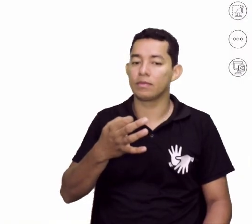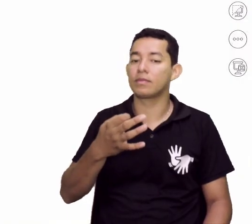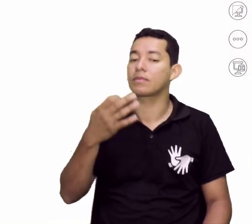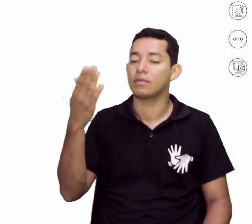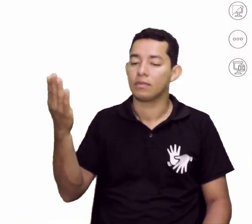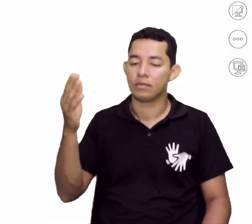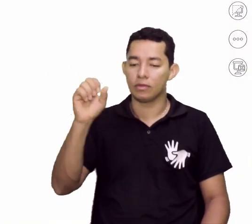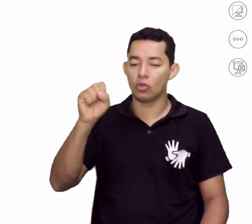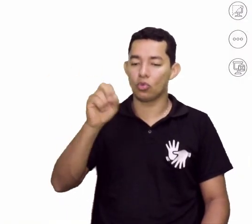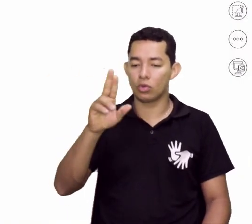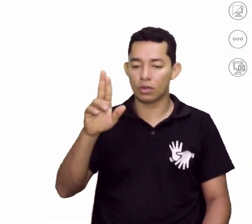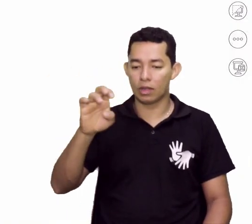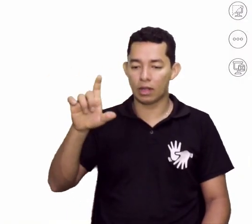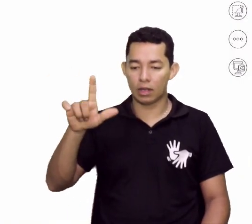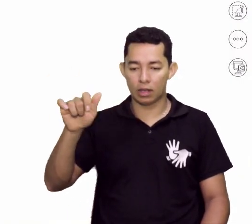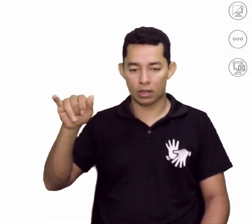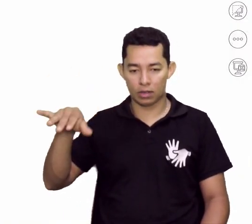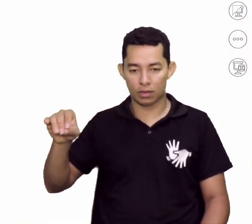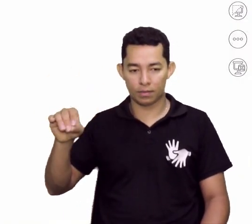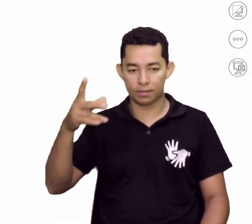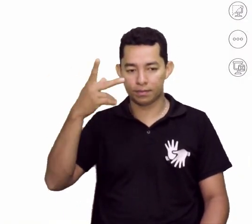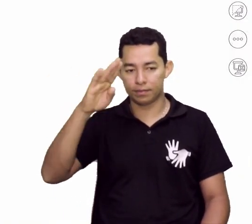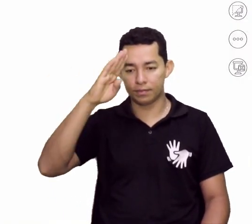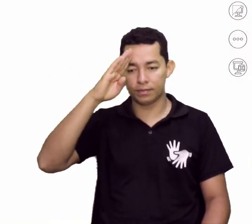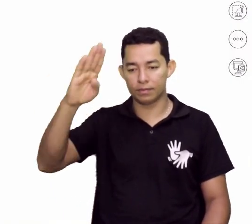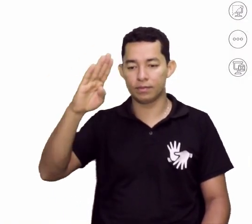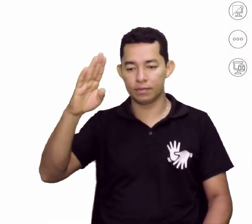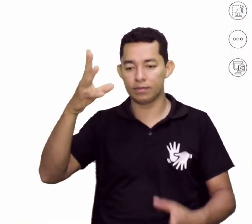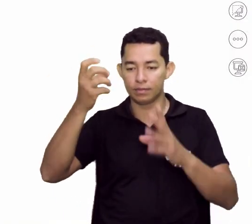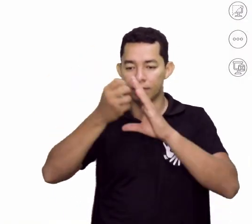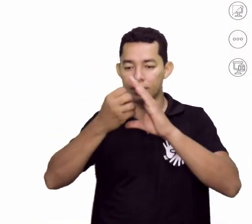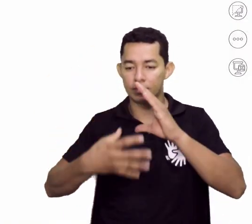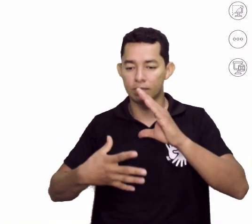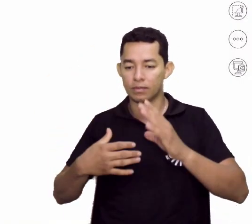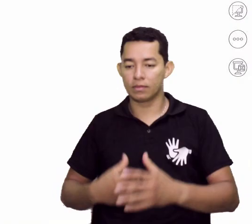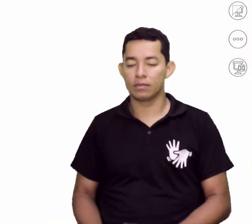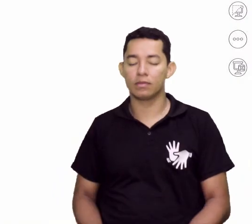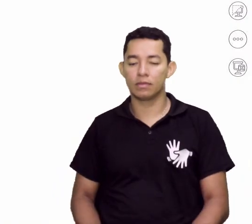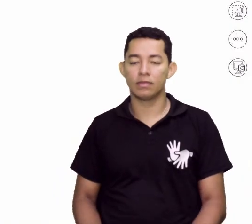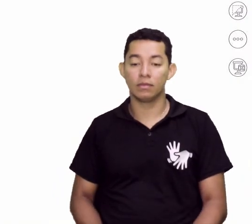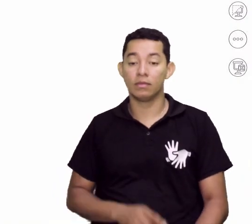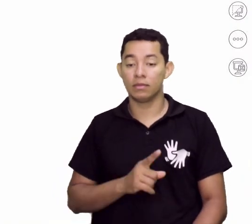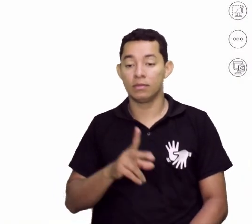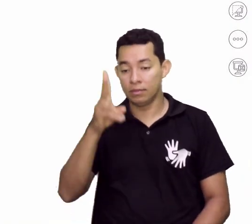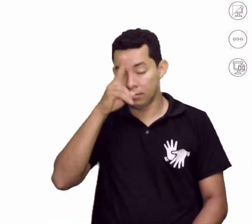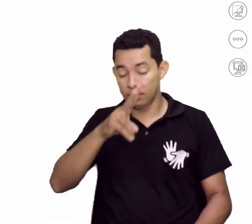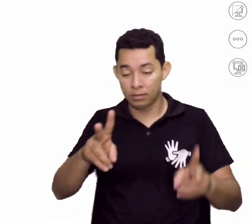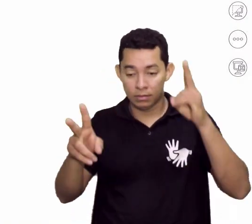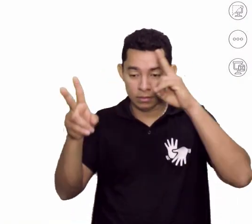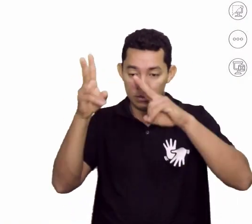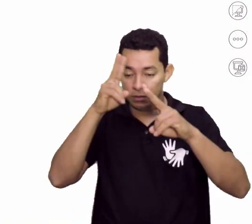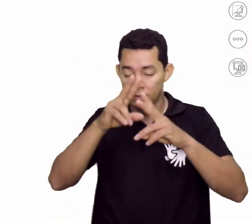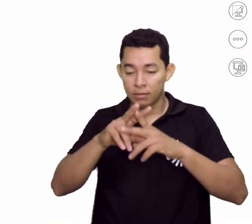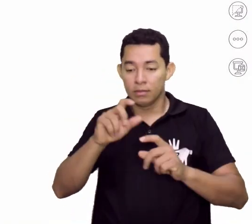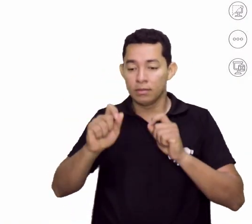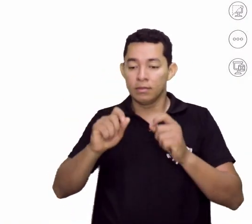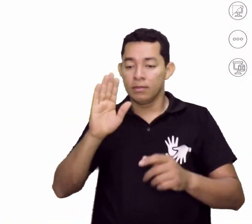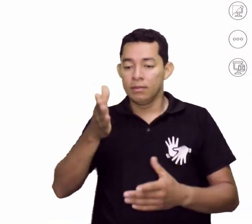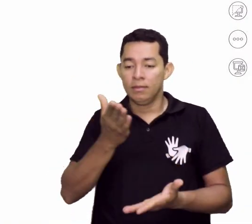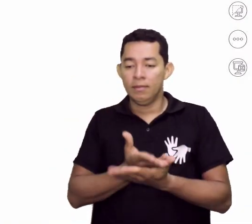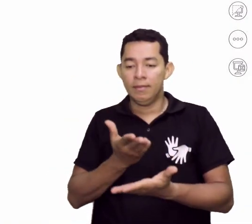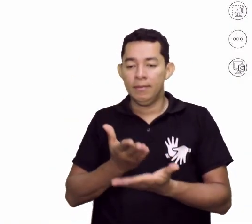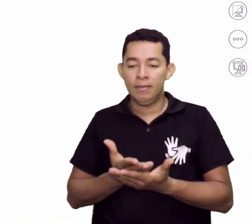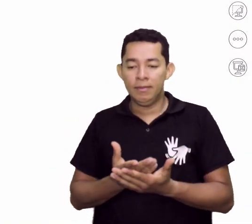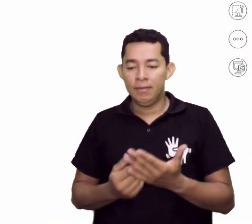do surrealismo e suas principais características. Aí você vai lembrando aí, né, o que foi estudado e